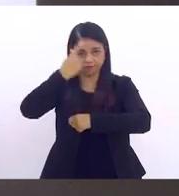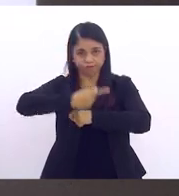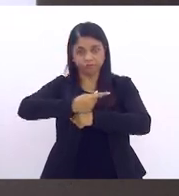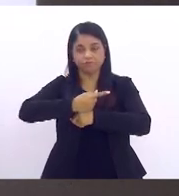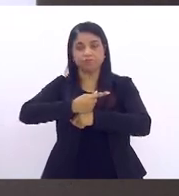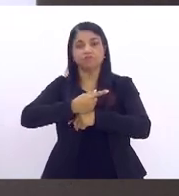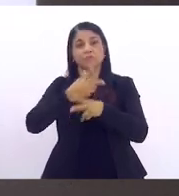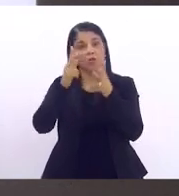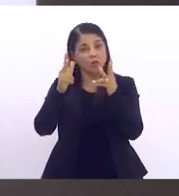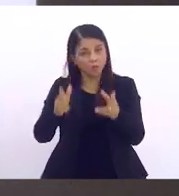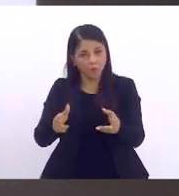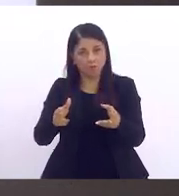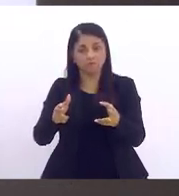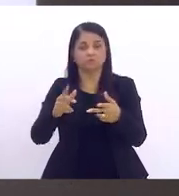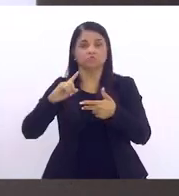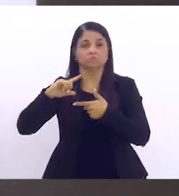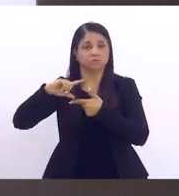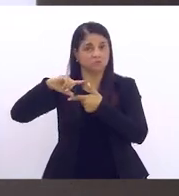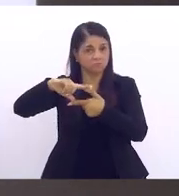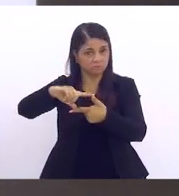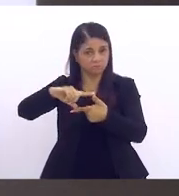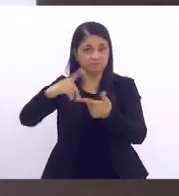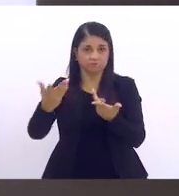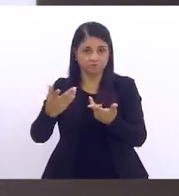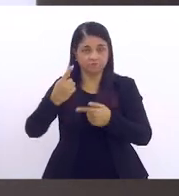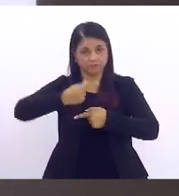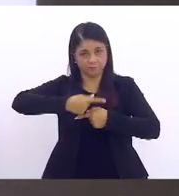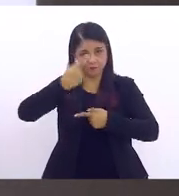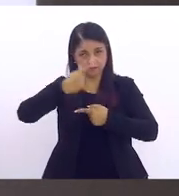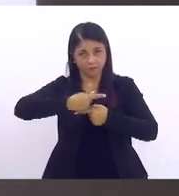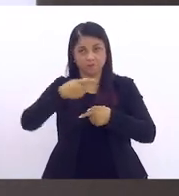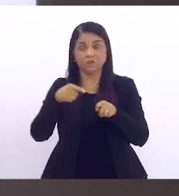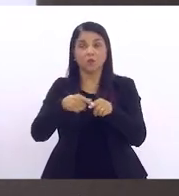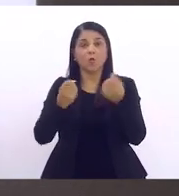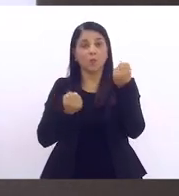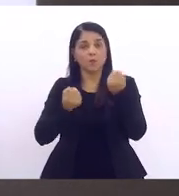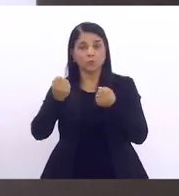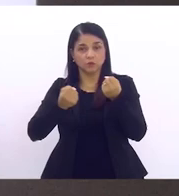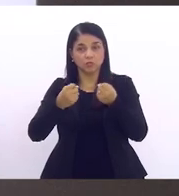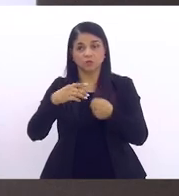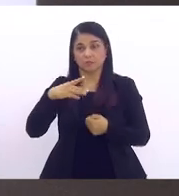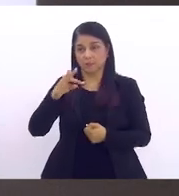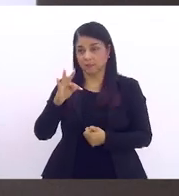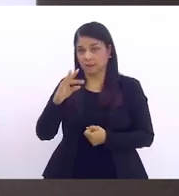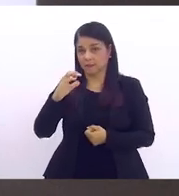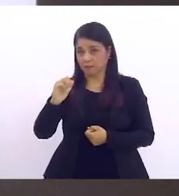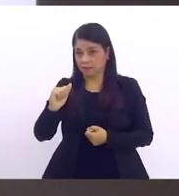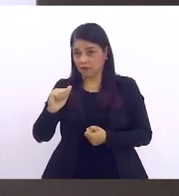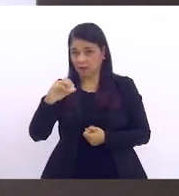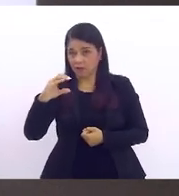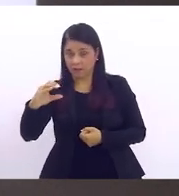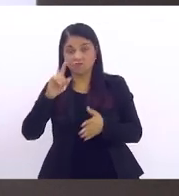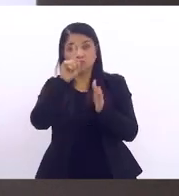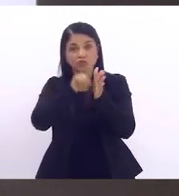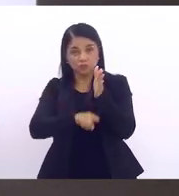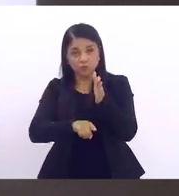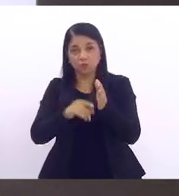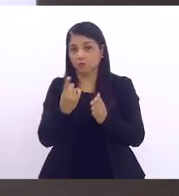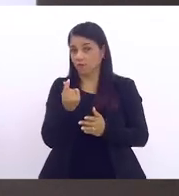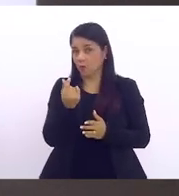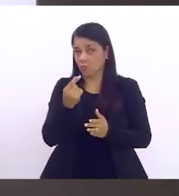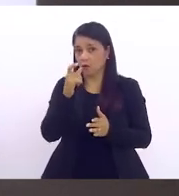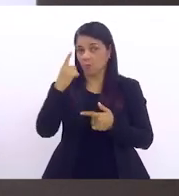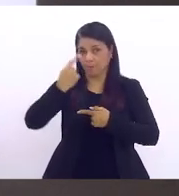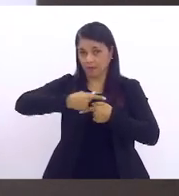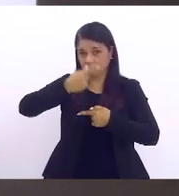pedágio tradicionais o motorista que tem t tem descontos no valor do pedágio que varia entre